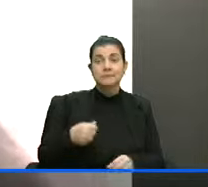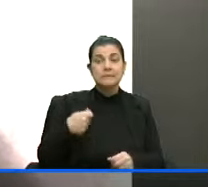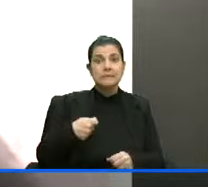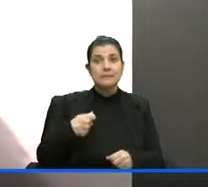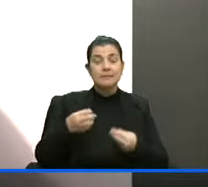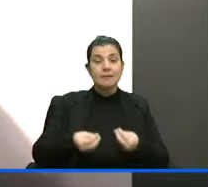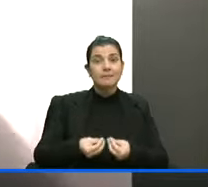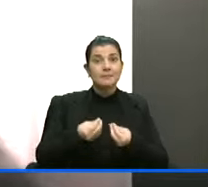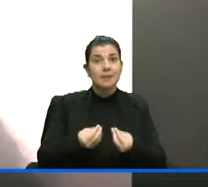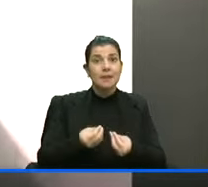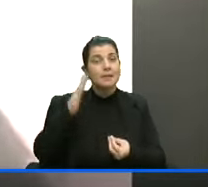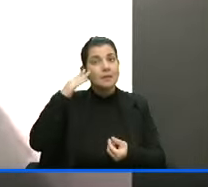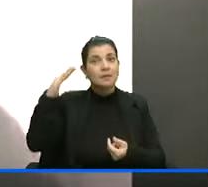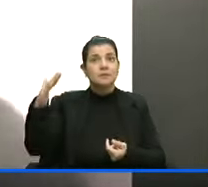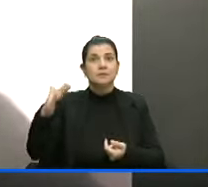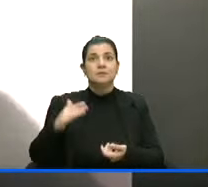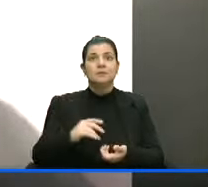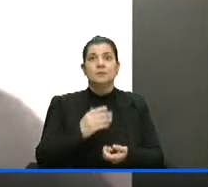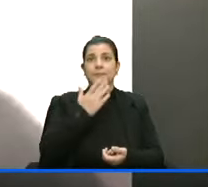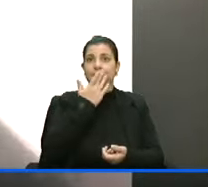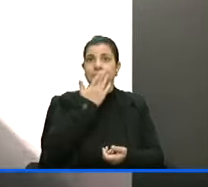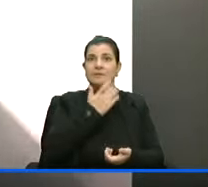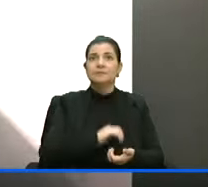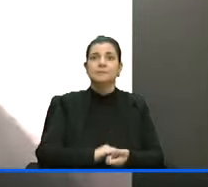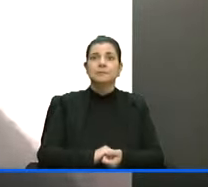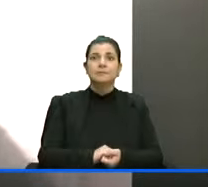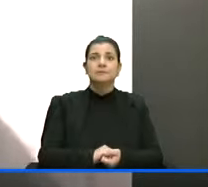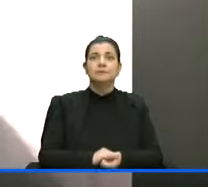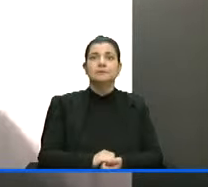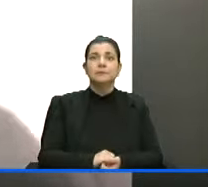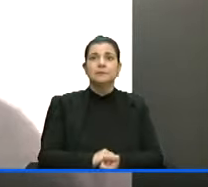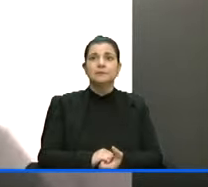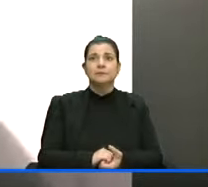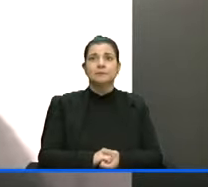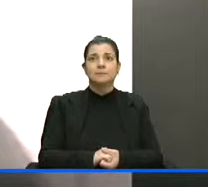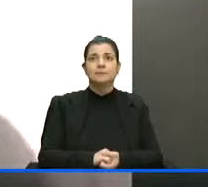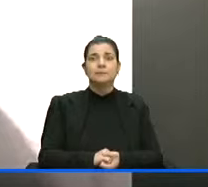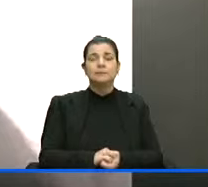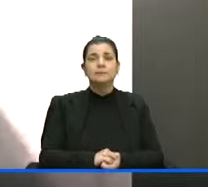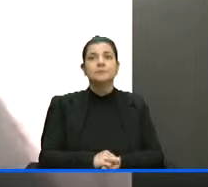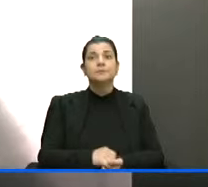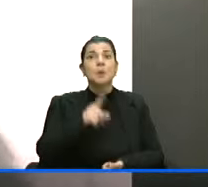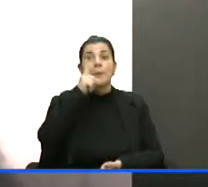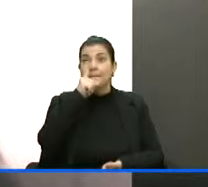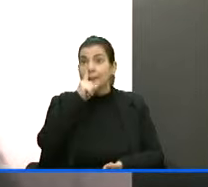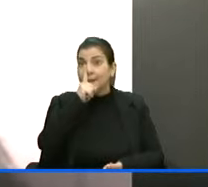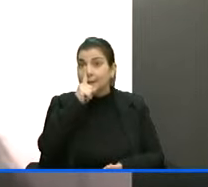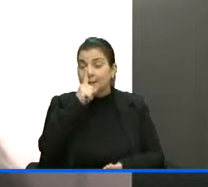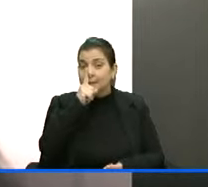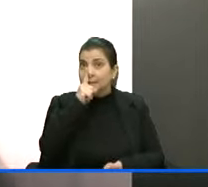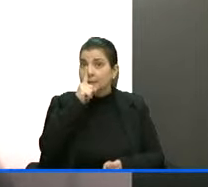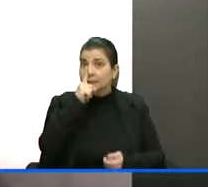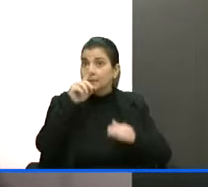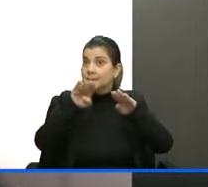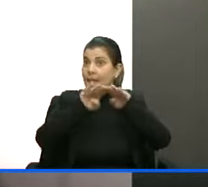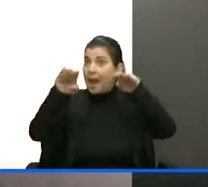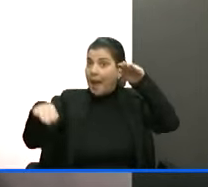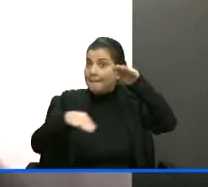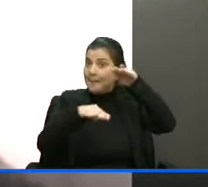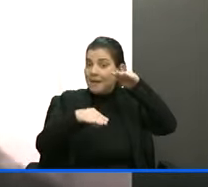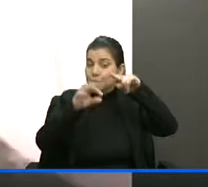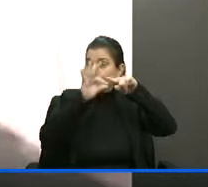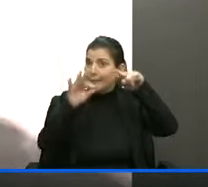né? Vocês imaginem uma mãe, vocês imaginam, porque vocês sabem, né? Que é uma pessoa que está abaixo da linha da pobreza,